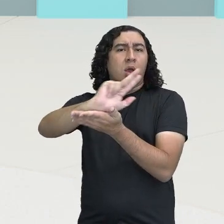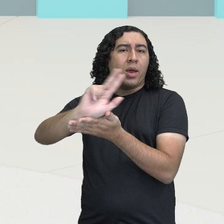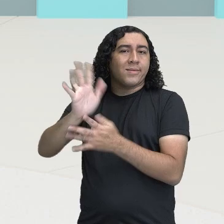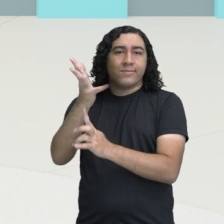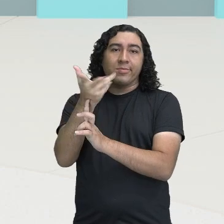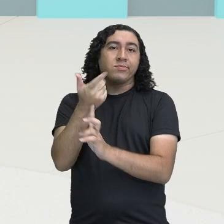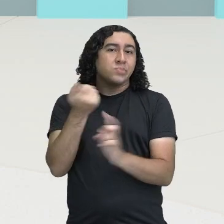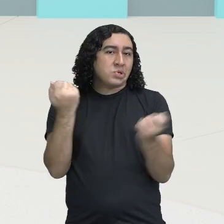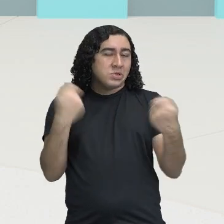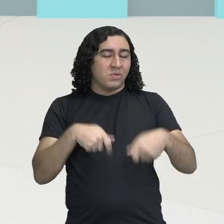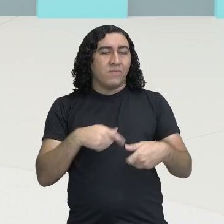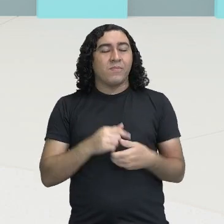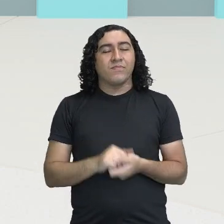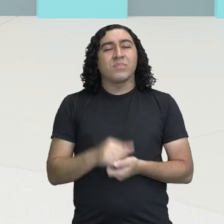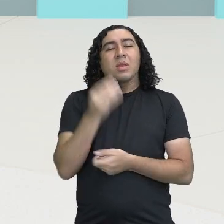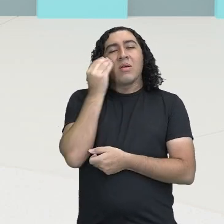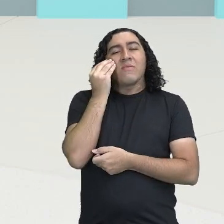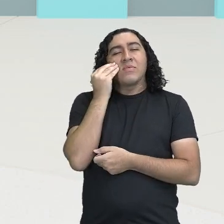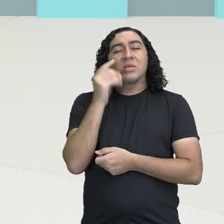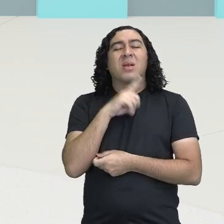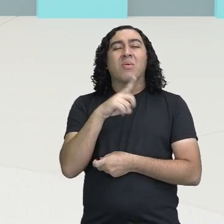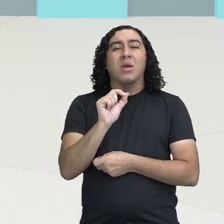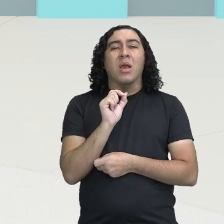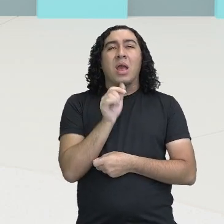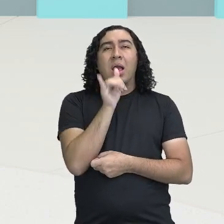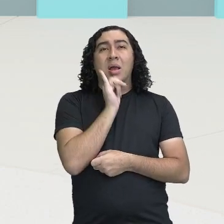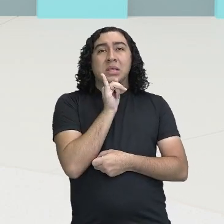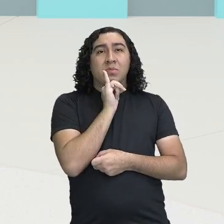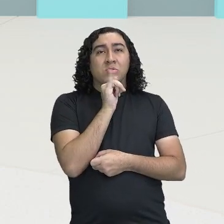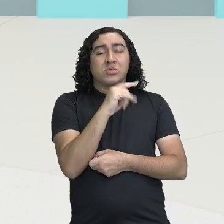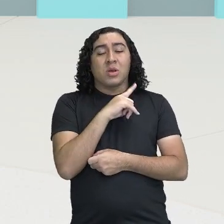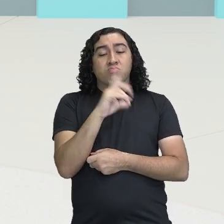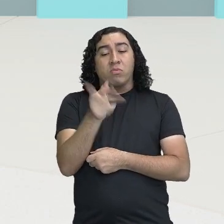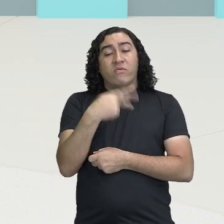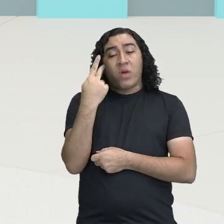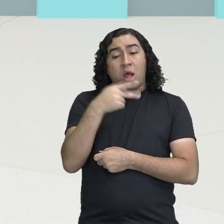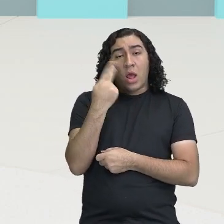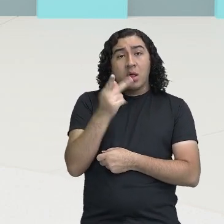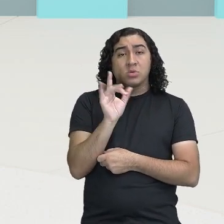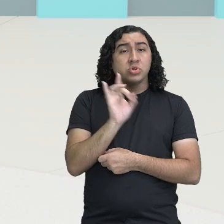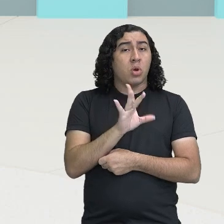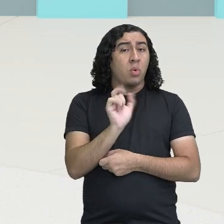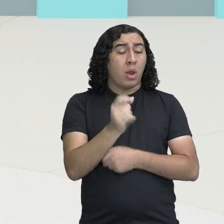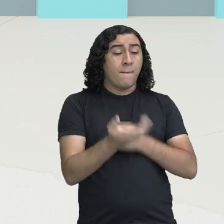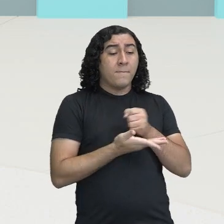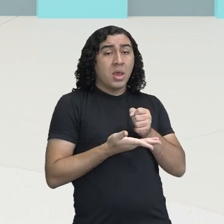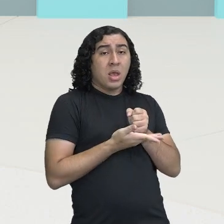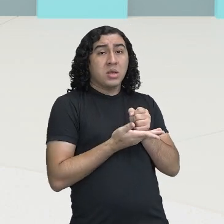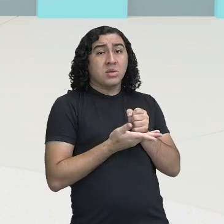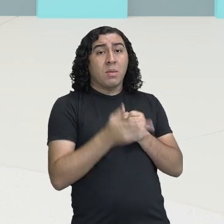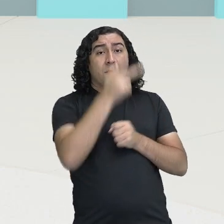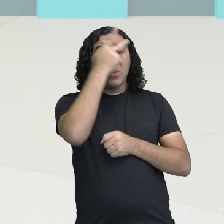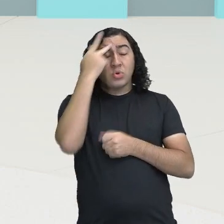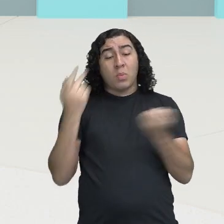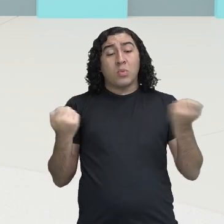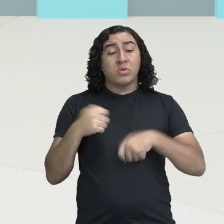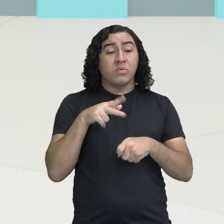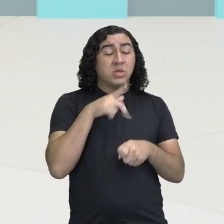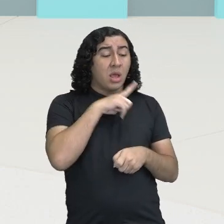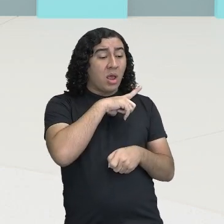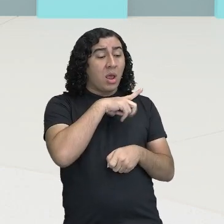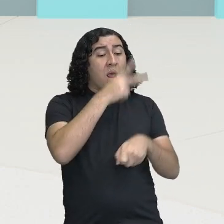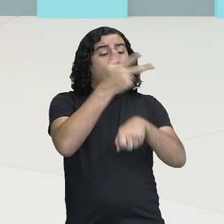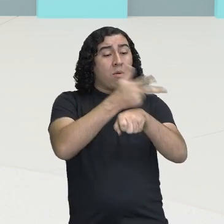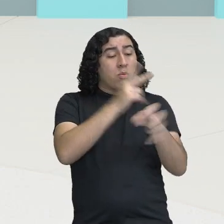então aqui é falar para ser apenas uma semente, para que depois vocês possam ir pesquisar um pouco mais,